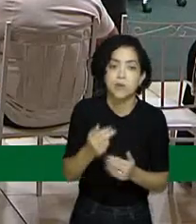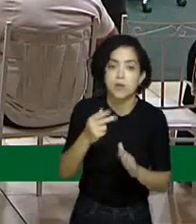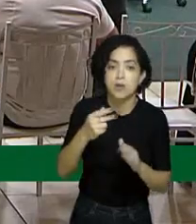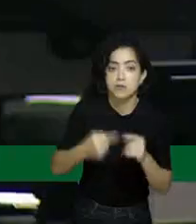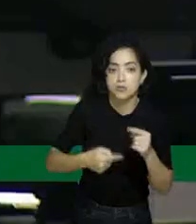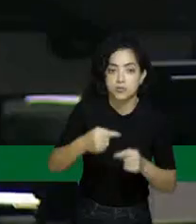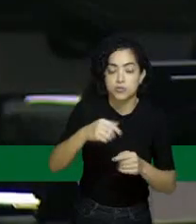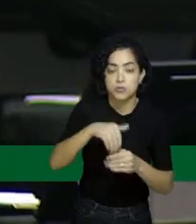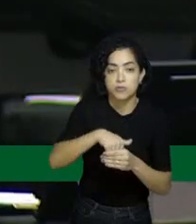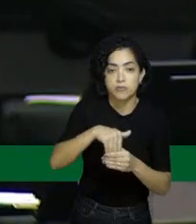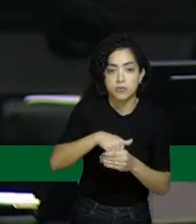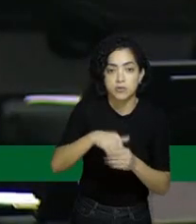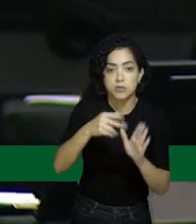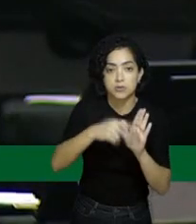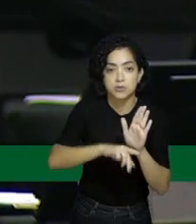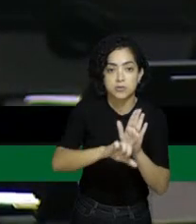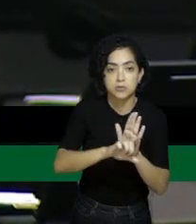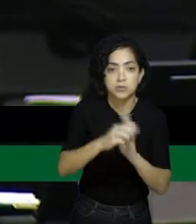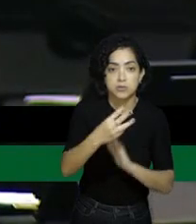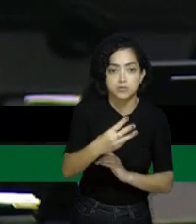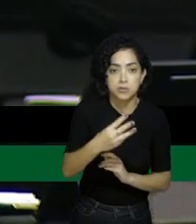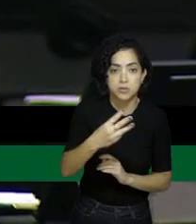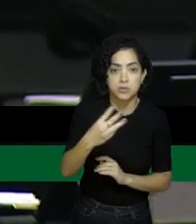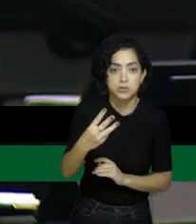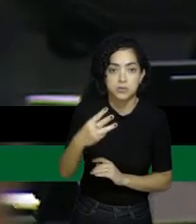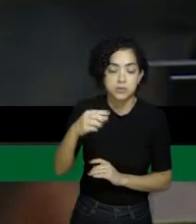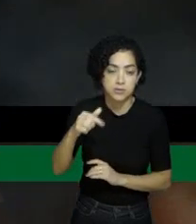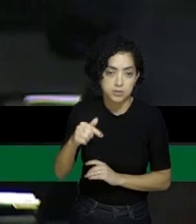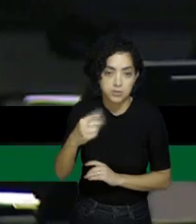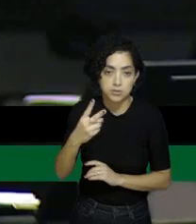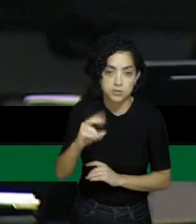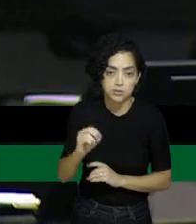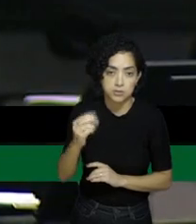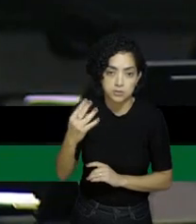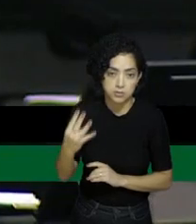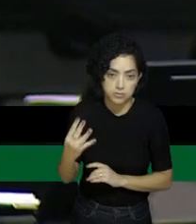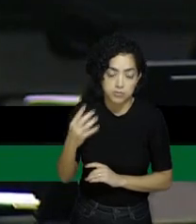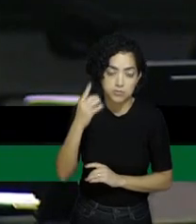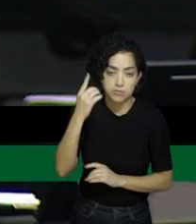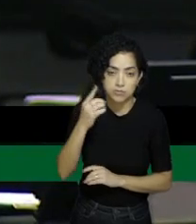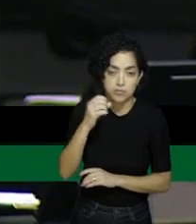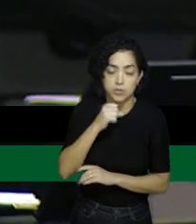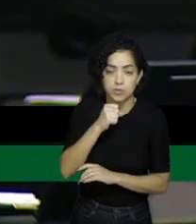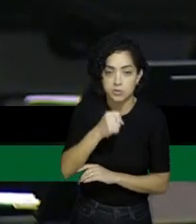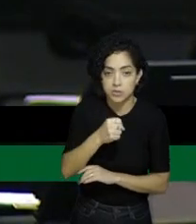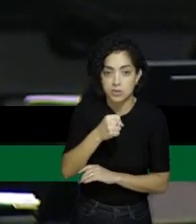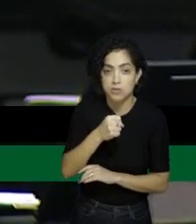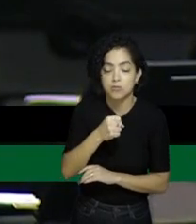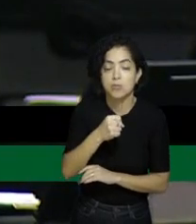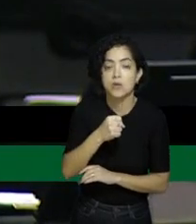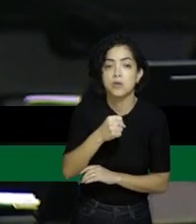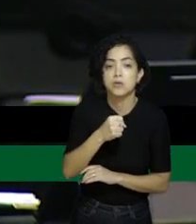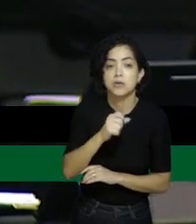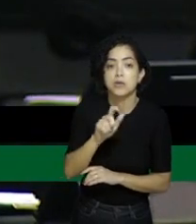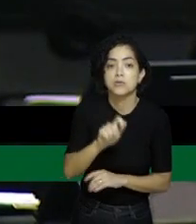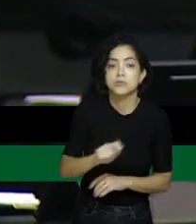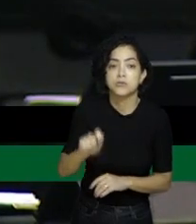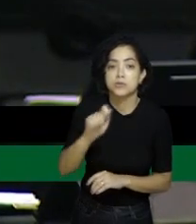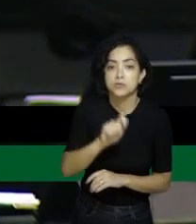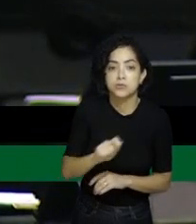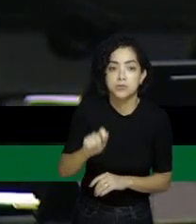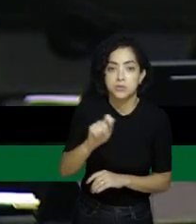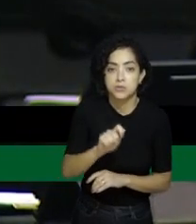votação em turno único do projeto de lei 337/2024, autor deputado Sérgio Guimarães. Declara de utilidade pública a Associação dos Moradores